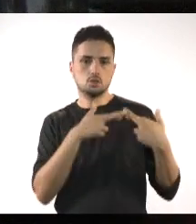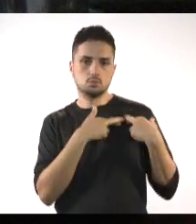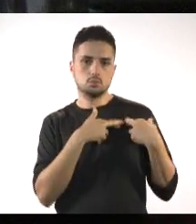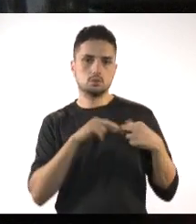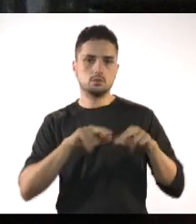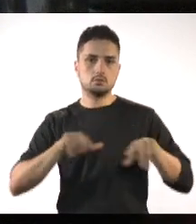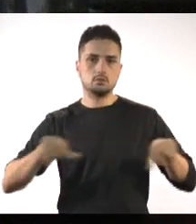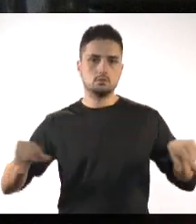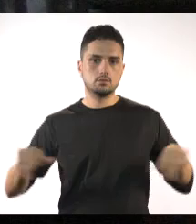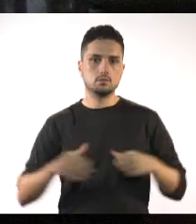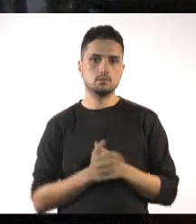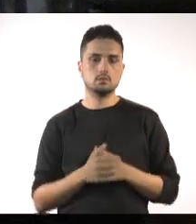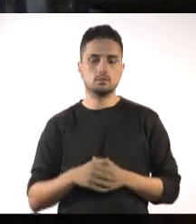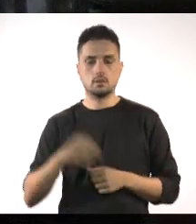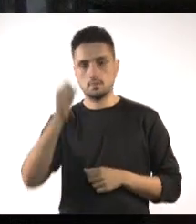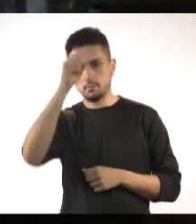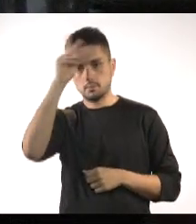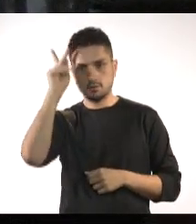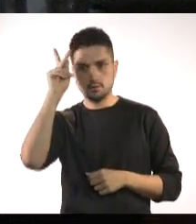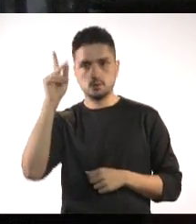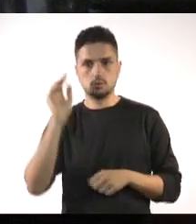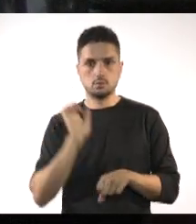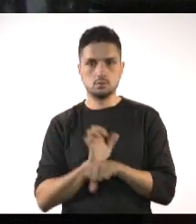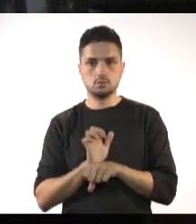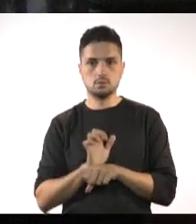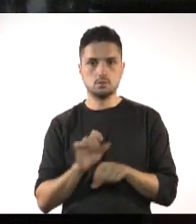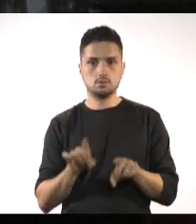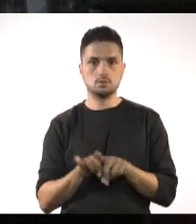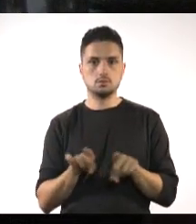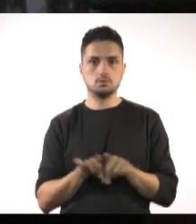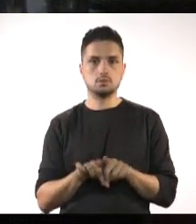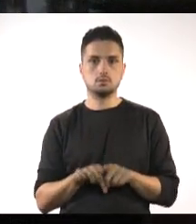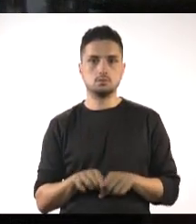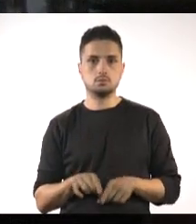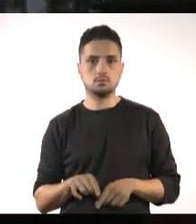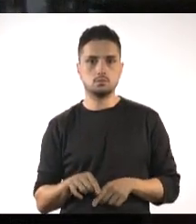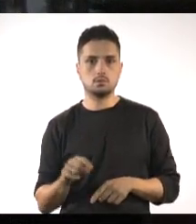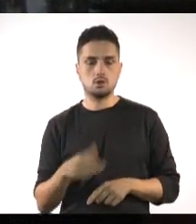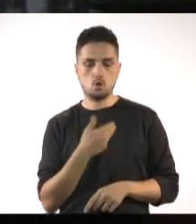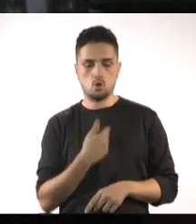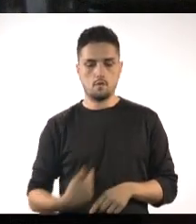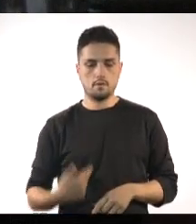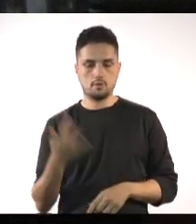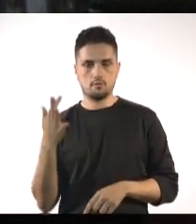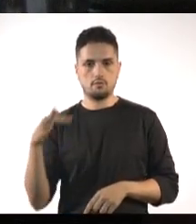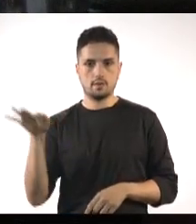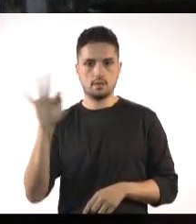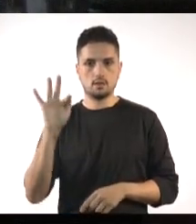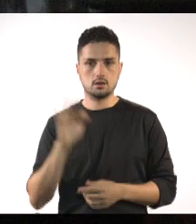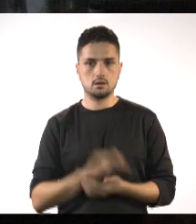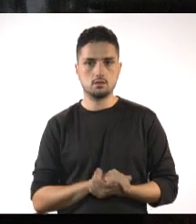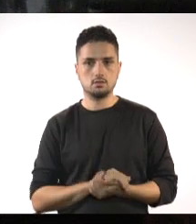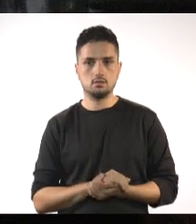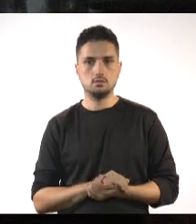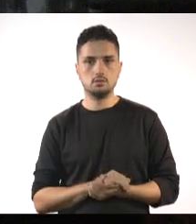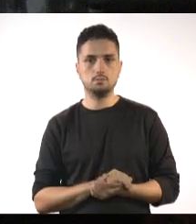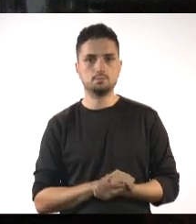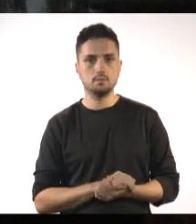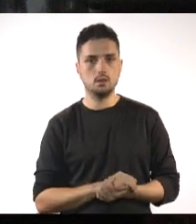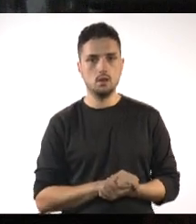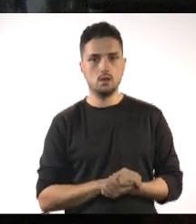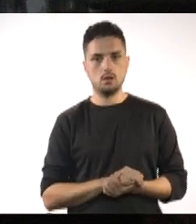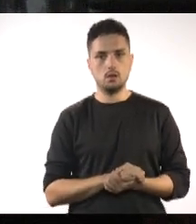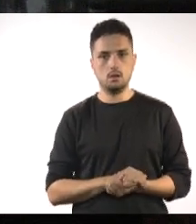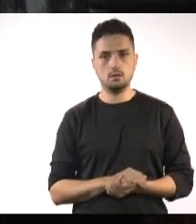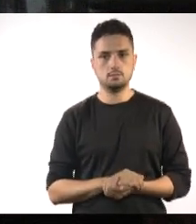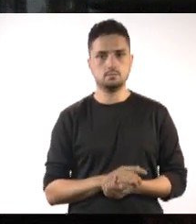responsabilidades, Prefeitura, Estado e, ao mesmo tempo, Governo Federal. Né? A campanha nos